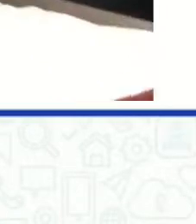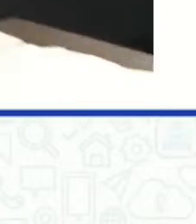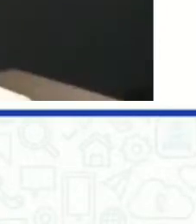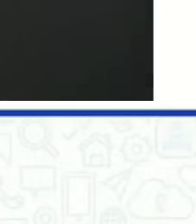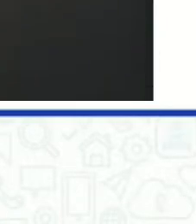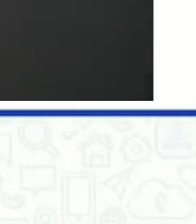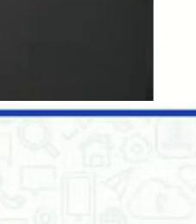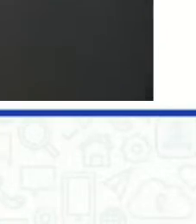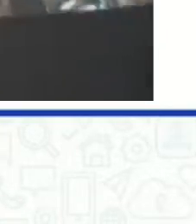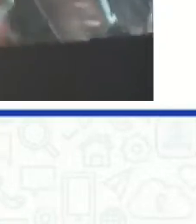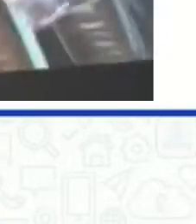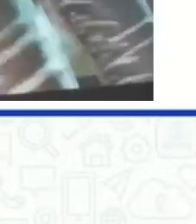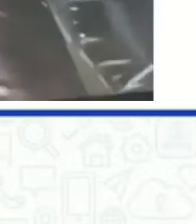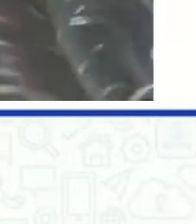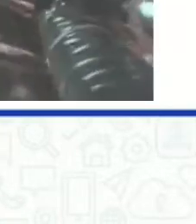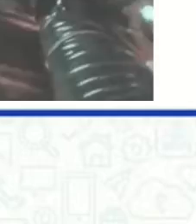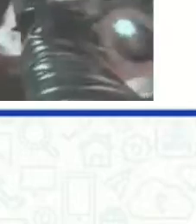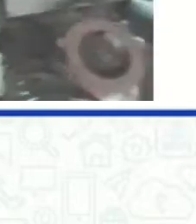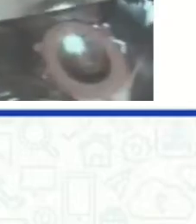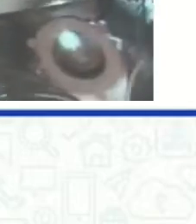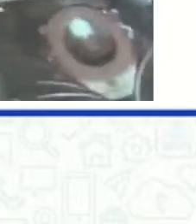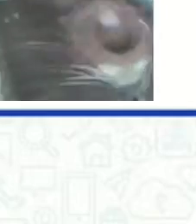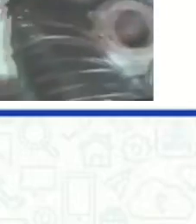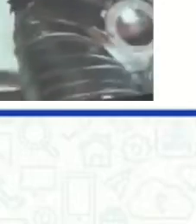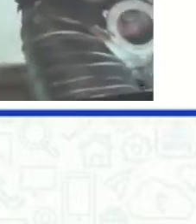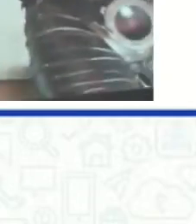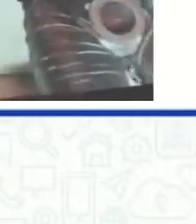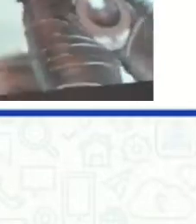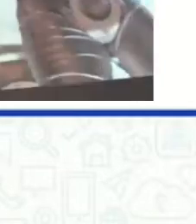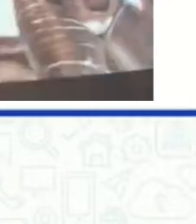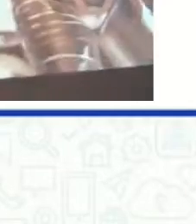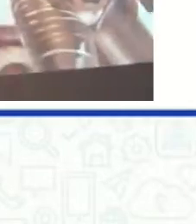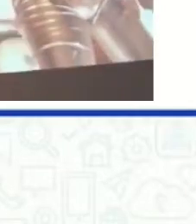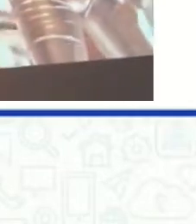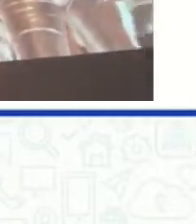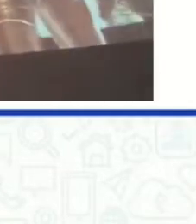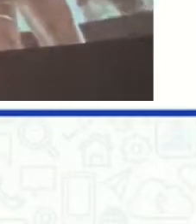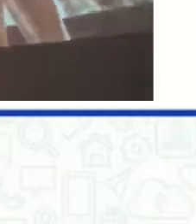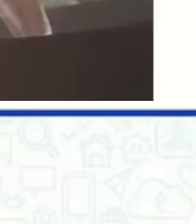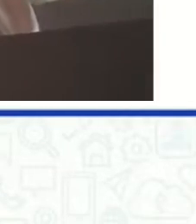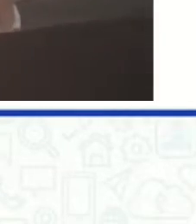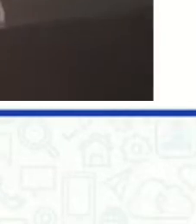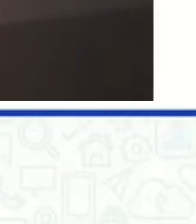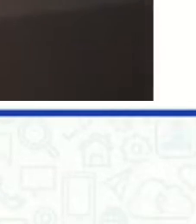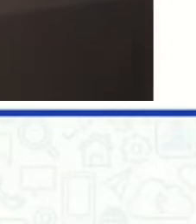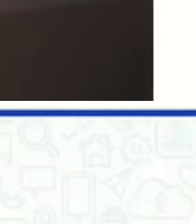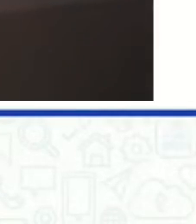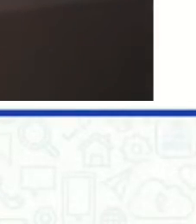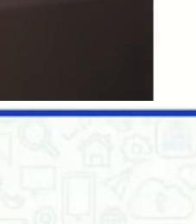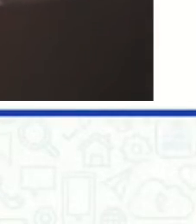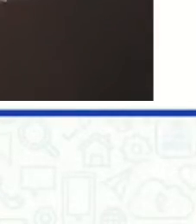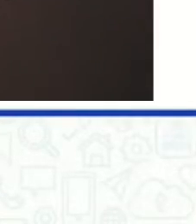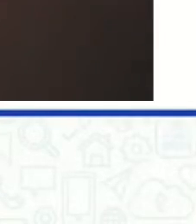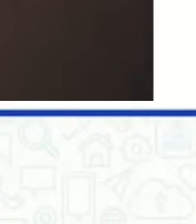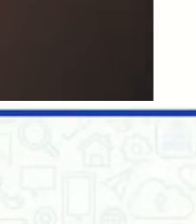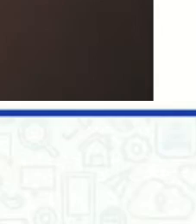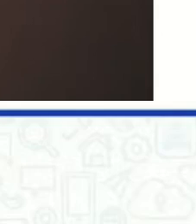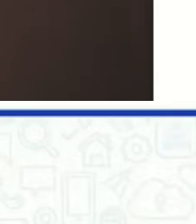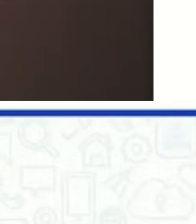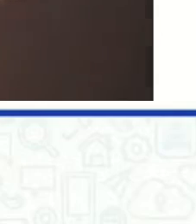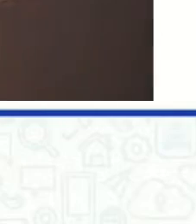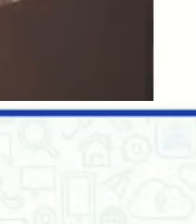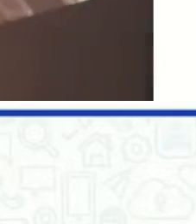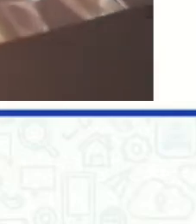Creia na televisão, Ben Silver, creia na televisão. Creia em mim e